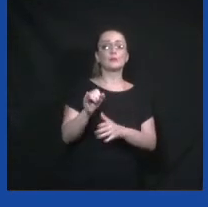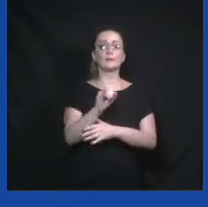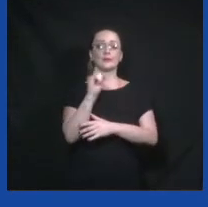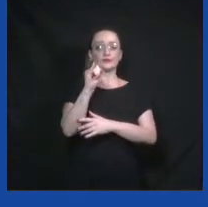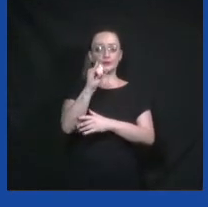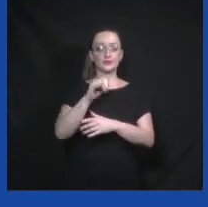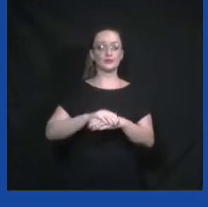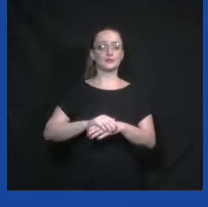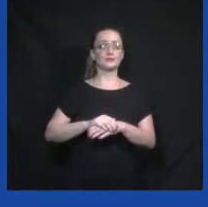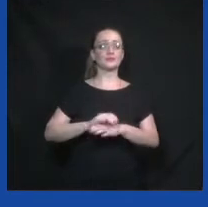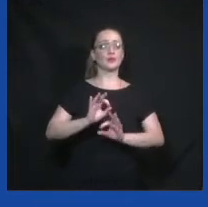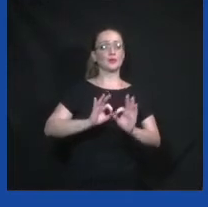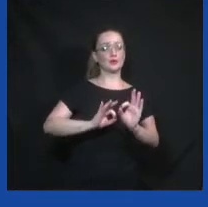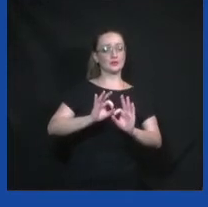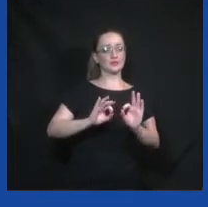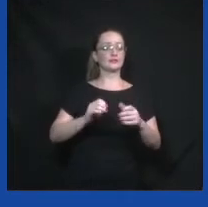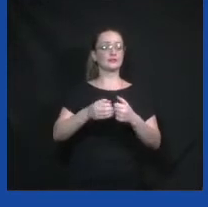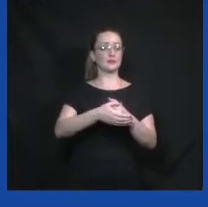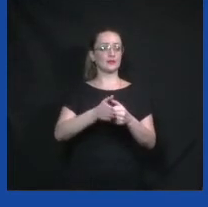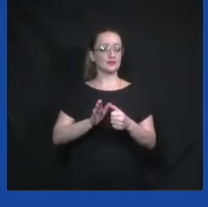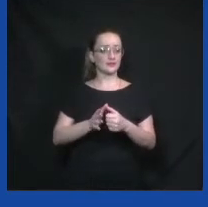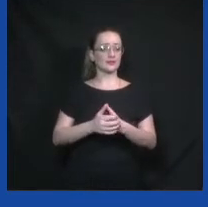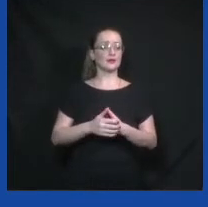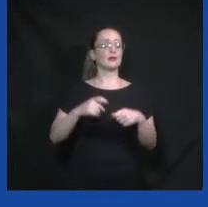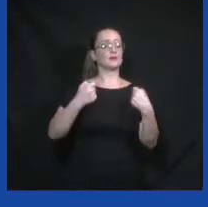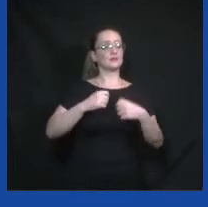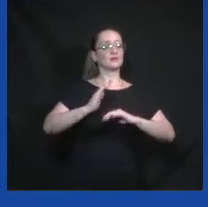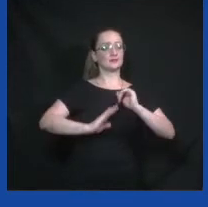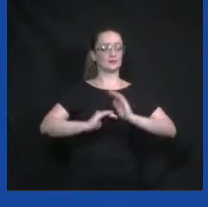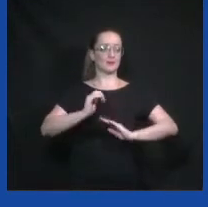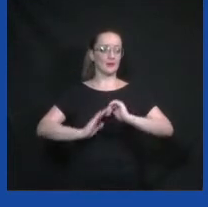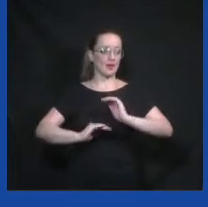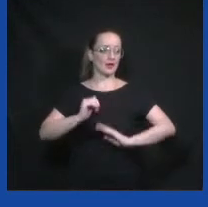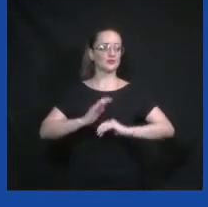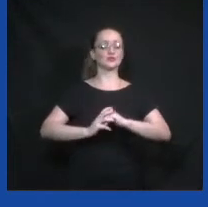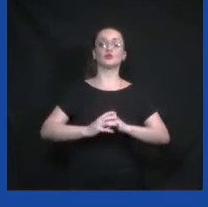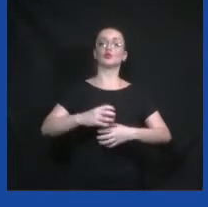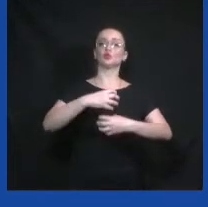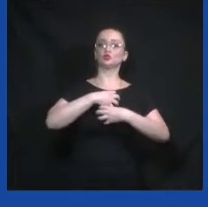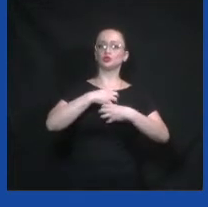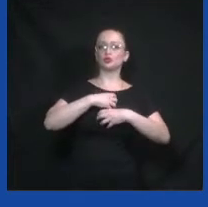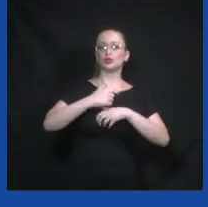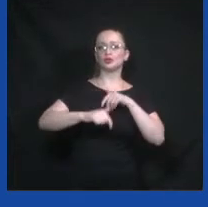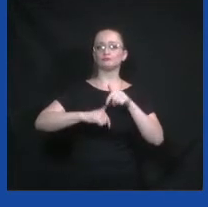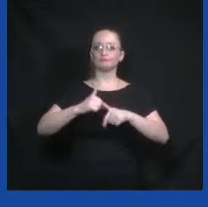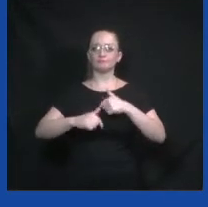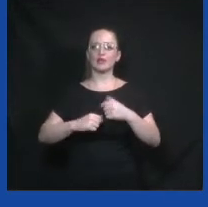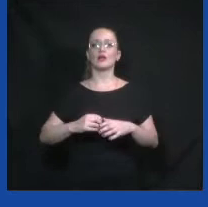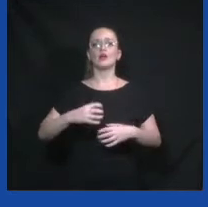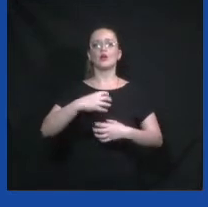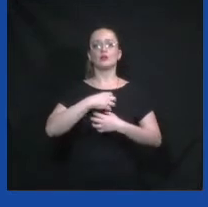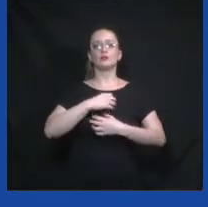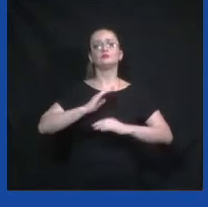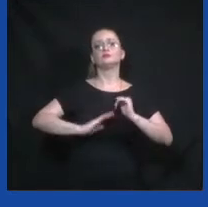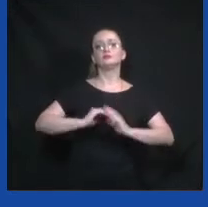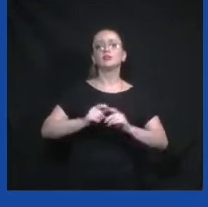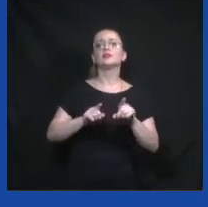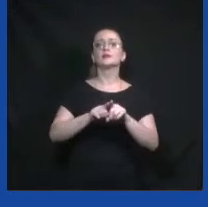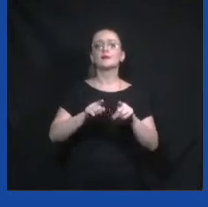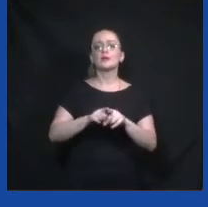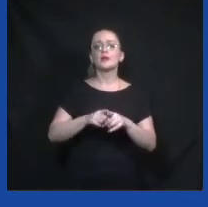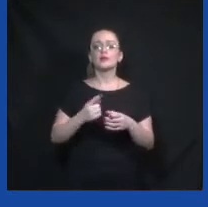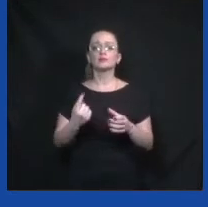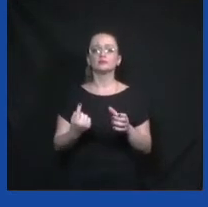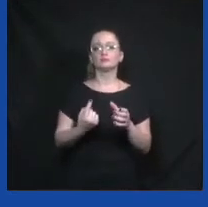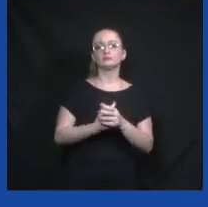que organizam a democracia, precisam saber práticas, né? Modos de agir nessa democracia, e eles precisam estar imbuídos